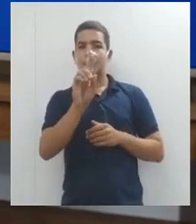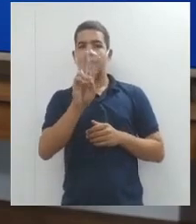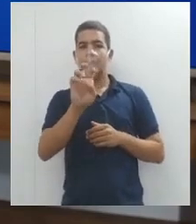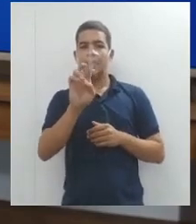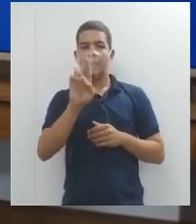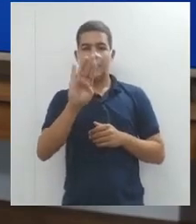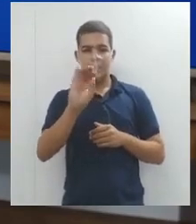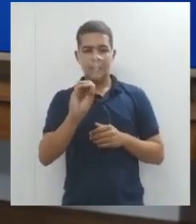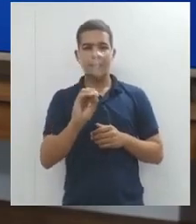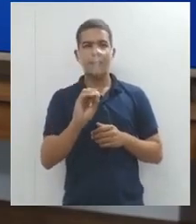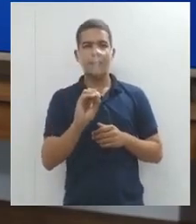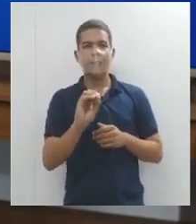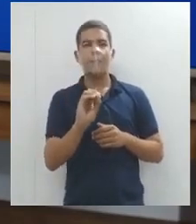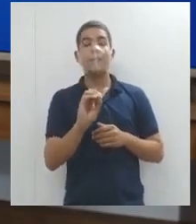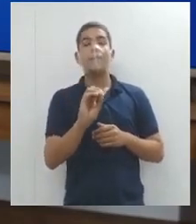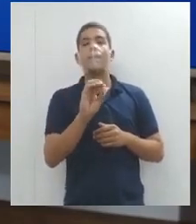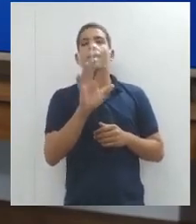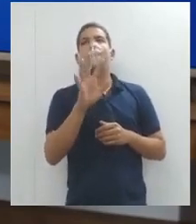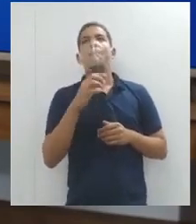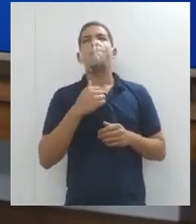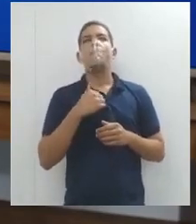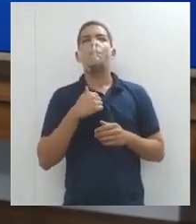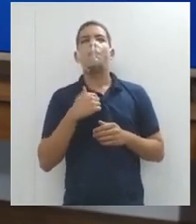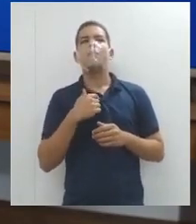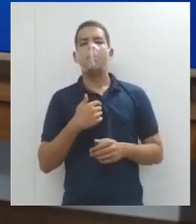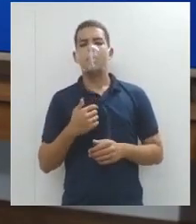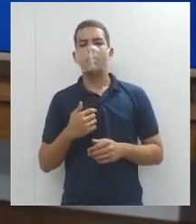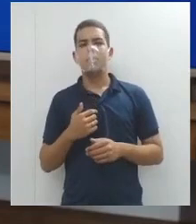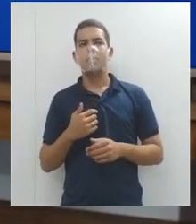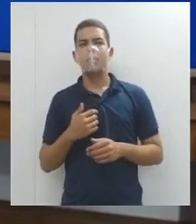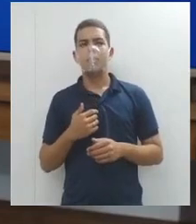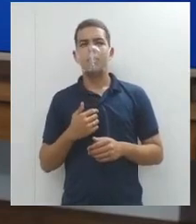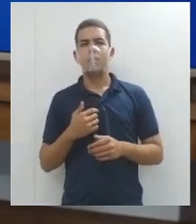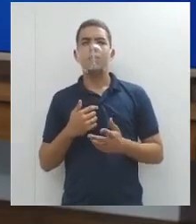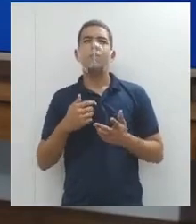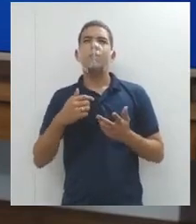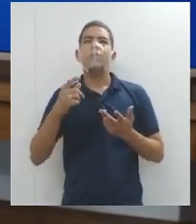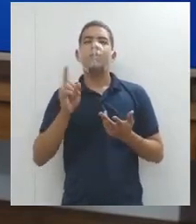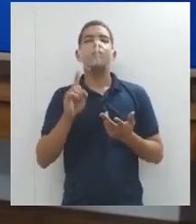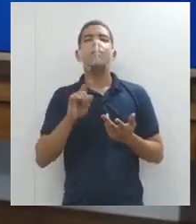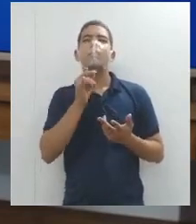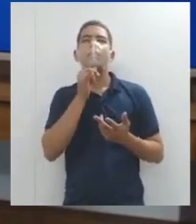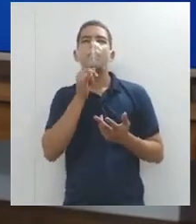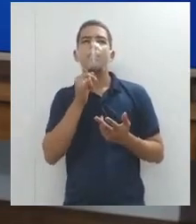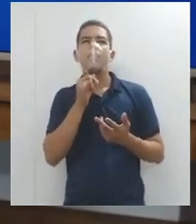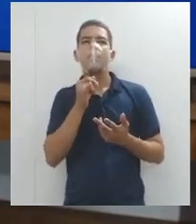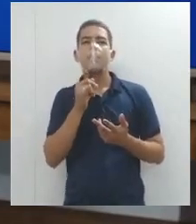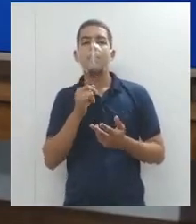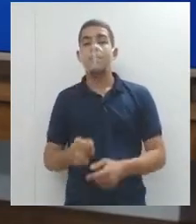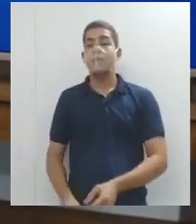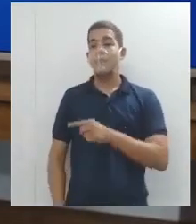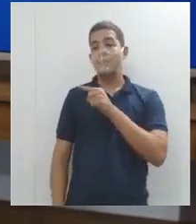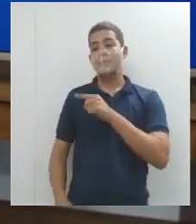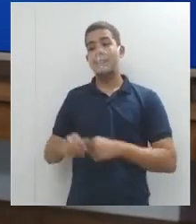aí como um advérbio. Já quando eu digo, o não de Ana foi muito